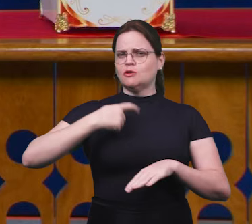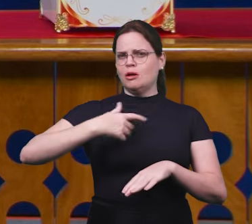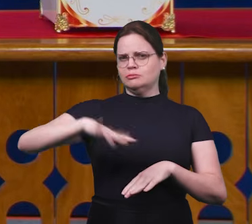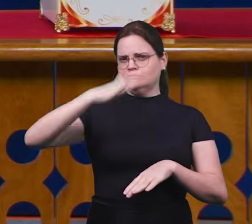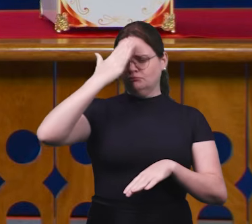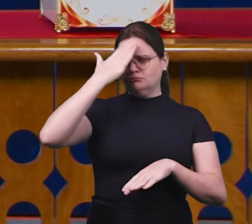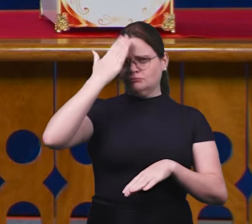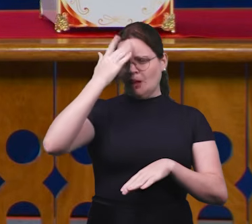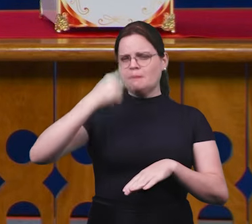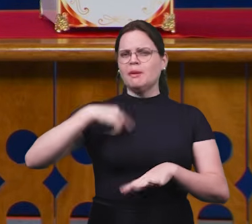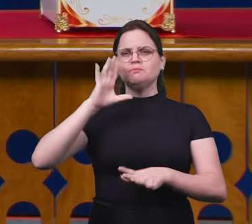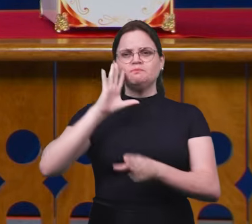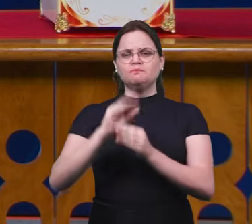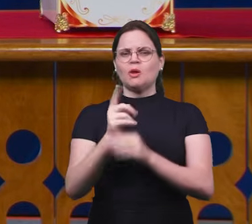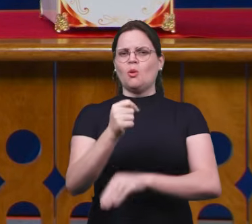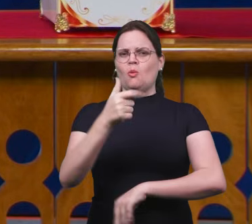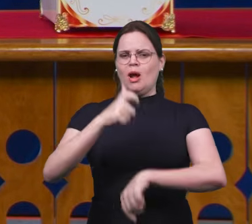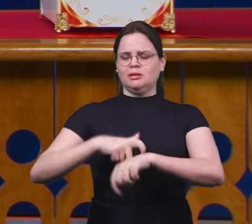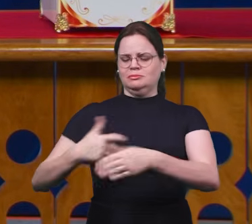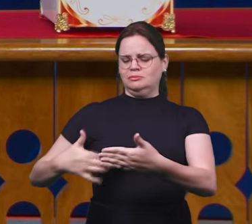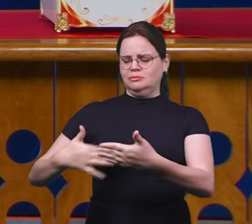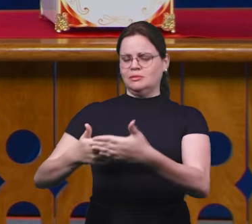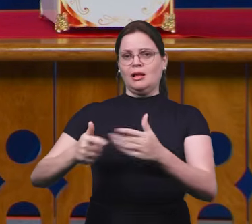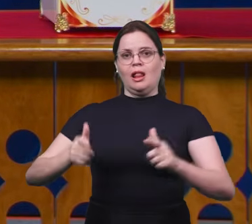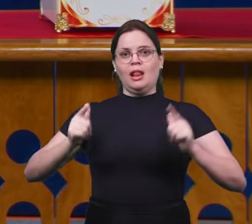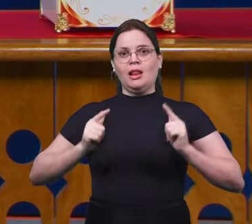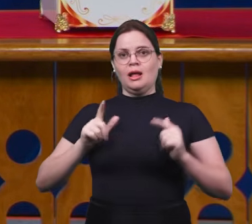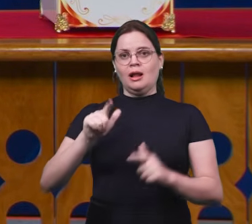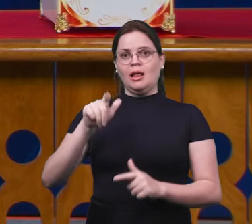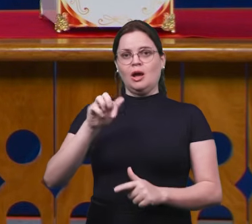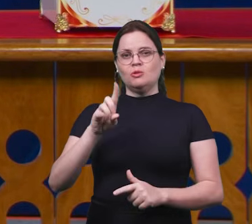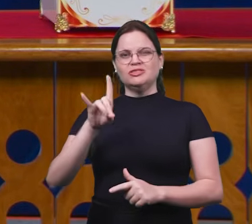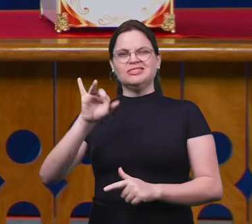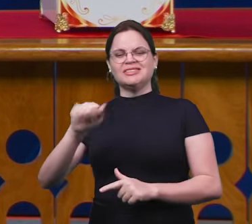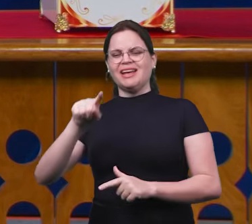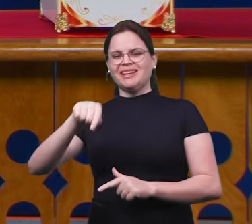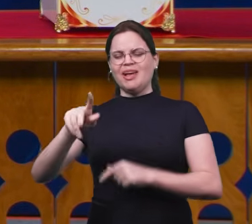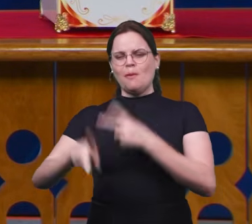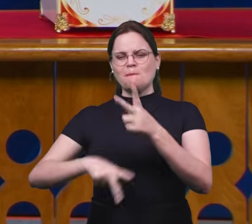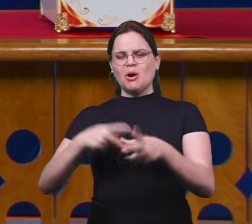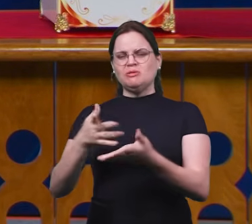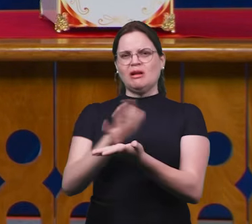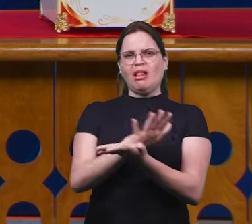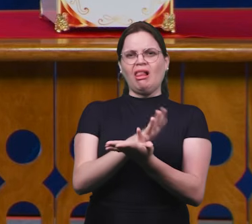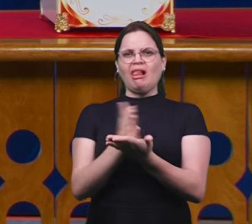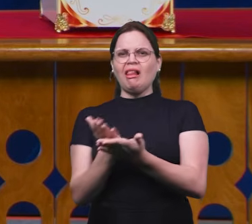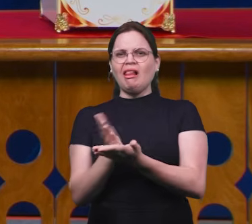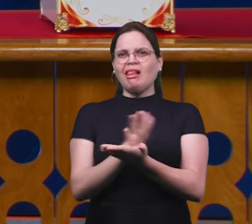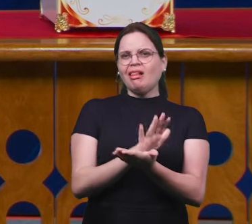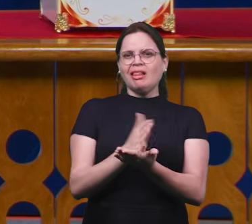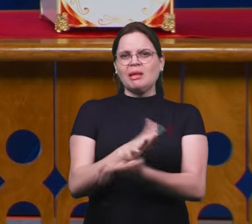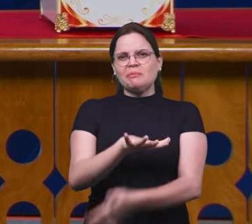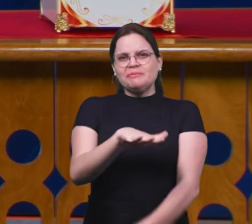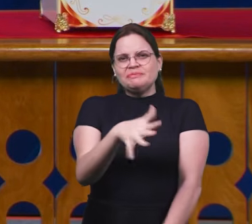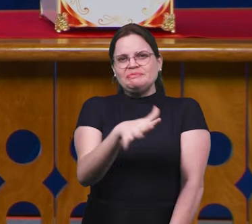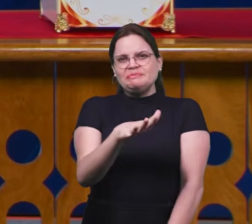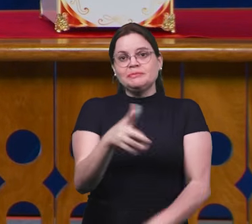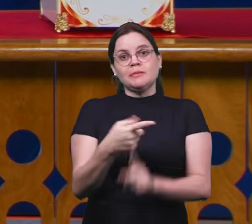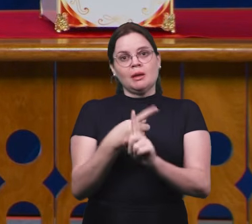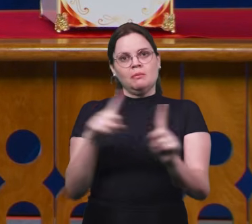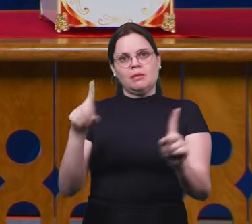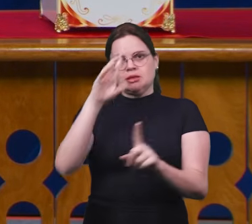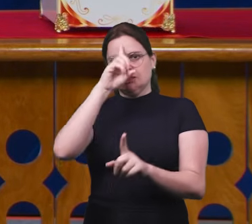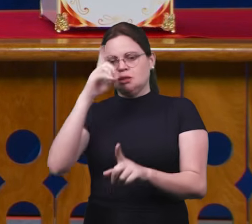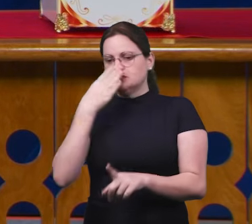estejamos em Laodiceia, que é caracterizado por uma igreja morna, mas aquilo que o Senhor prometeu